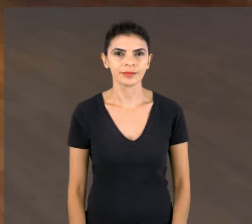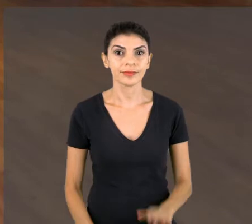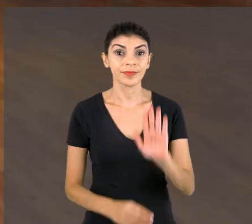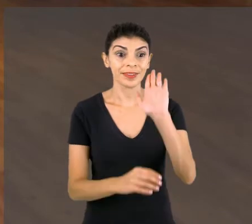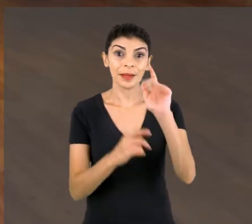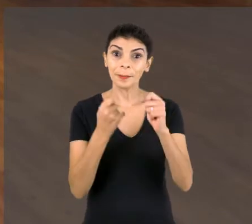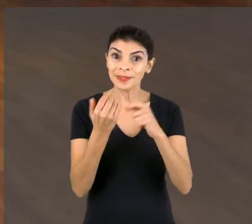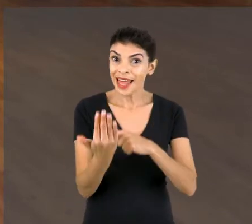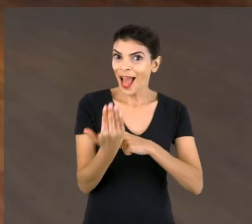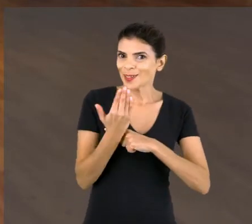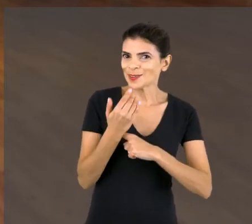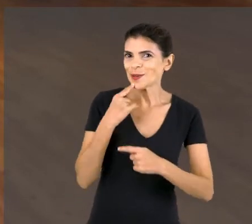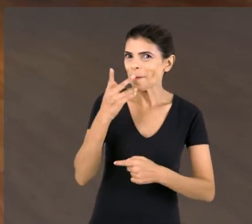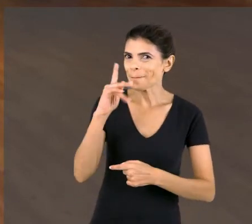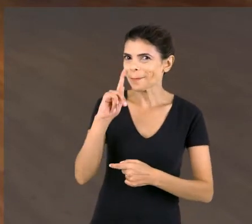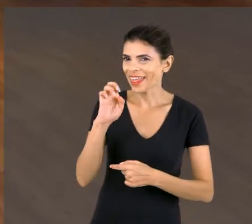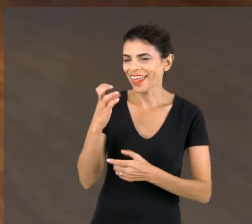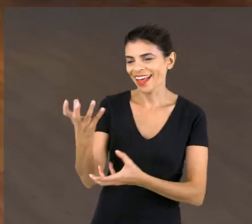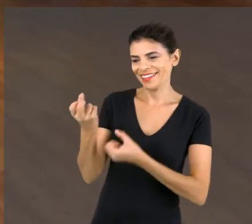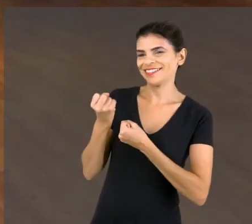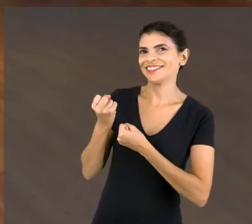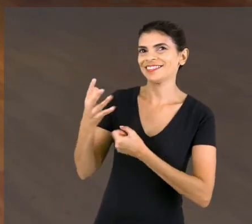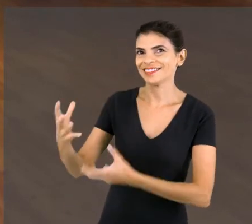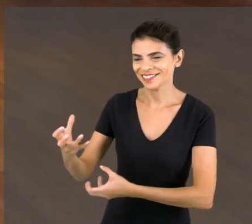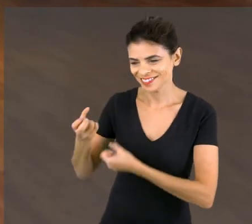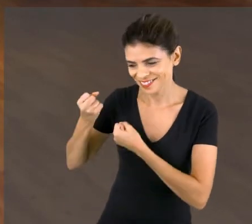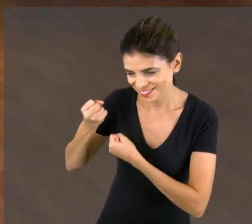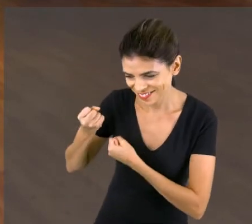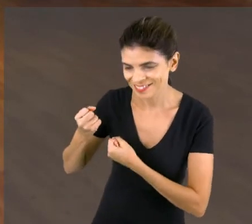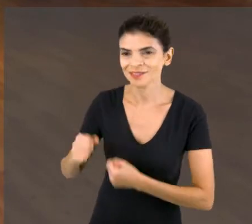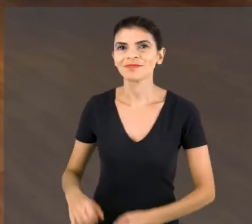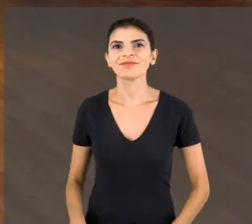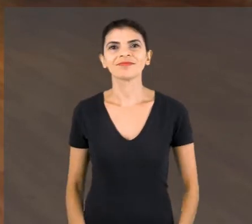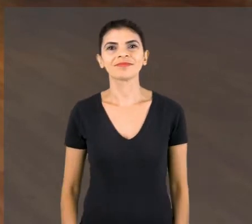Se precisar da ajuda, pega nos pés.